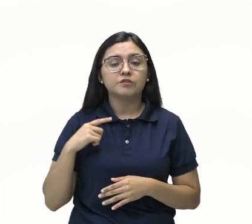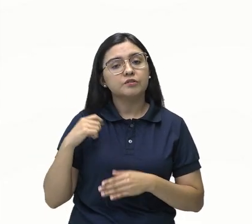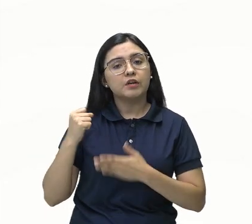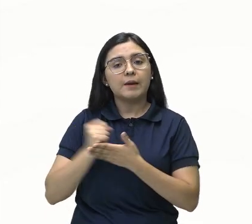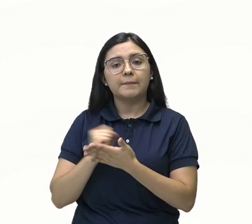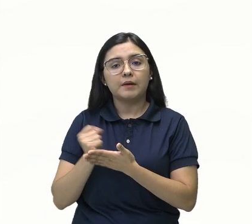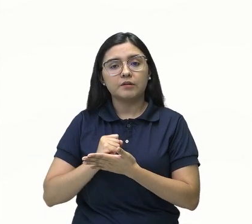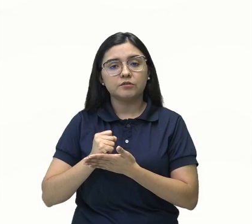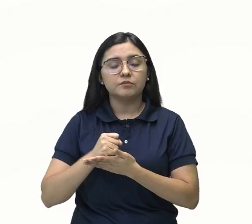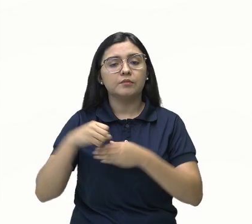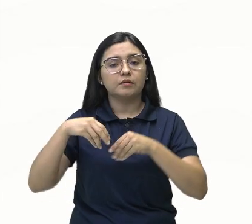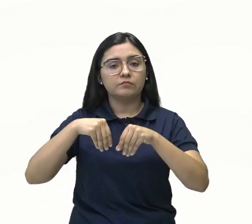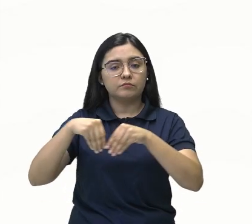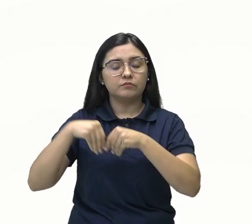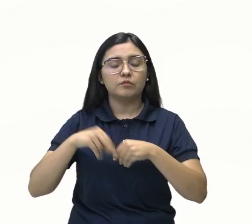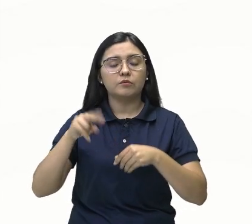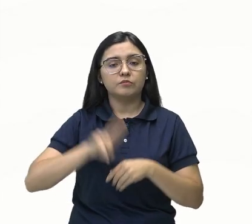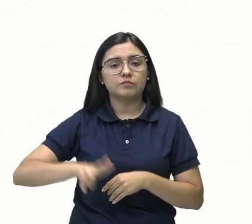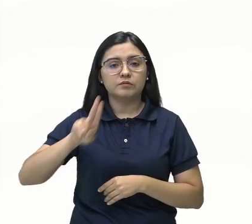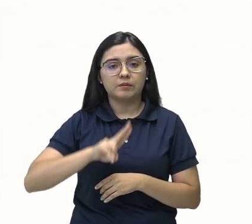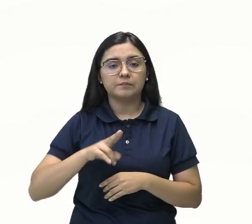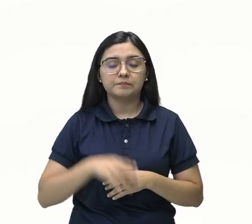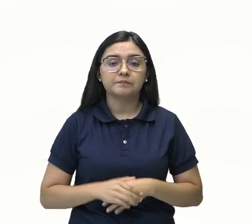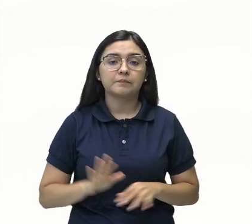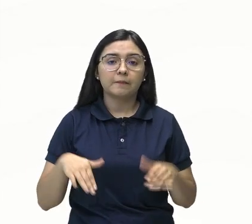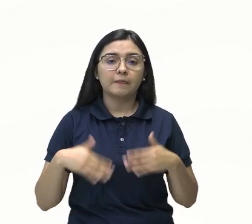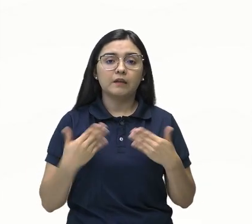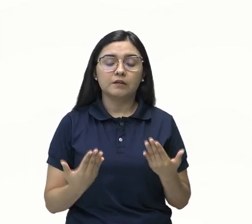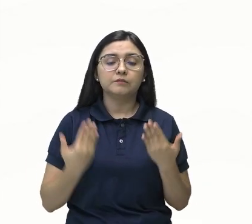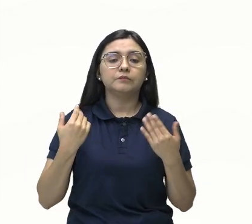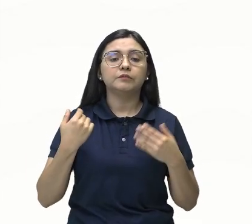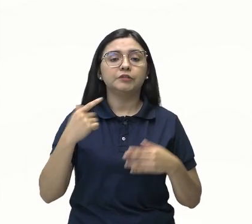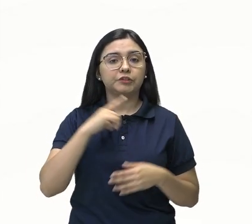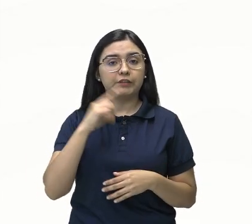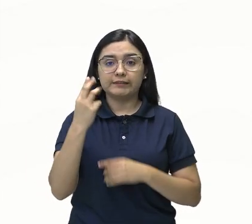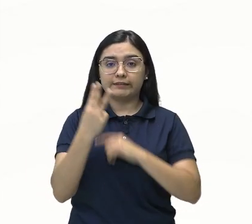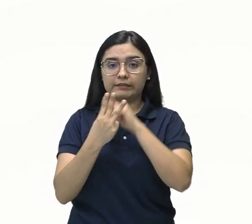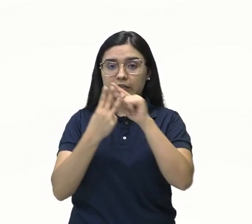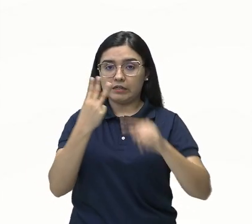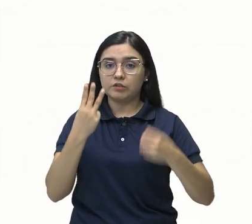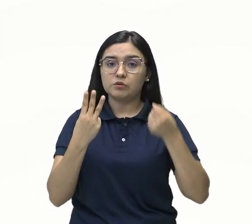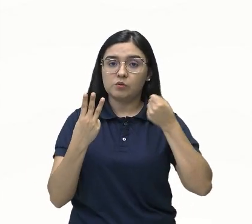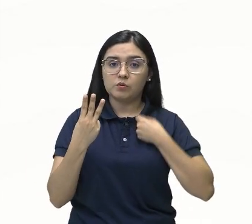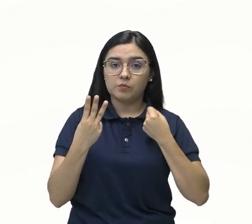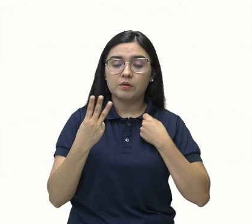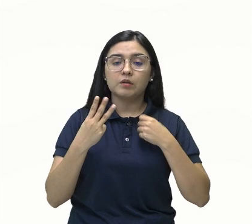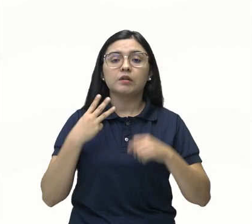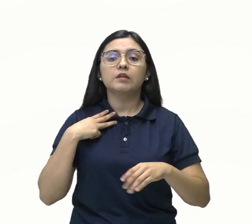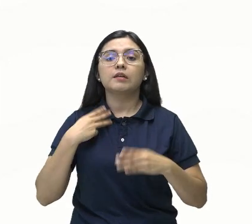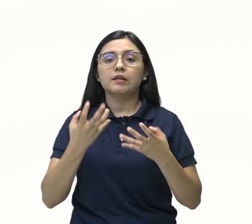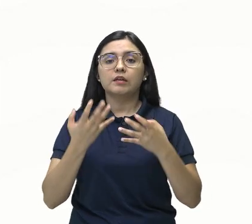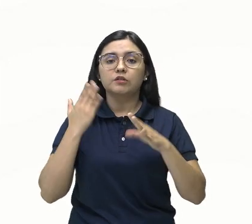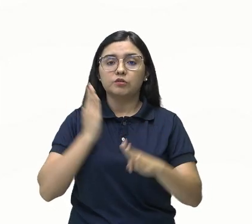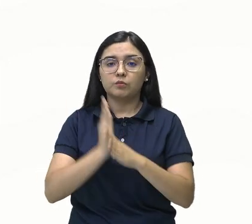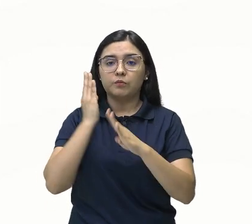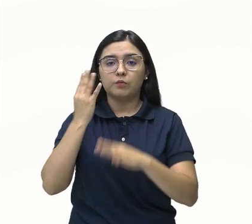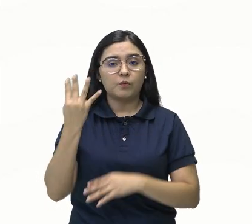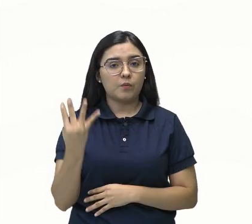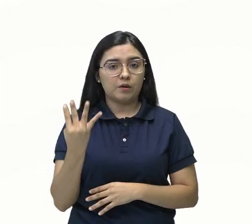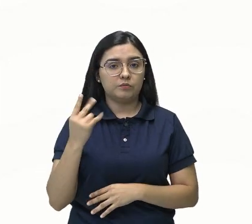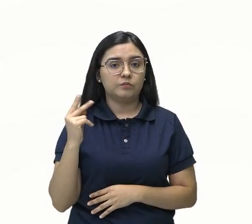outra quantidade. Então, observe que a gente tinha 3 valores e queríamos descobrir o 4º